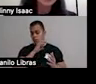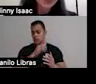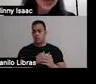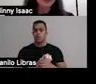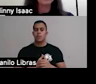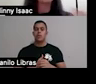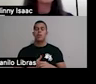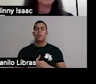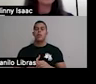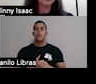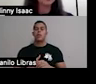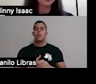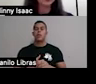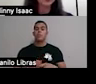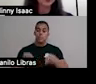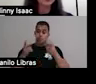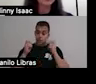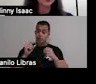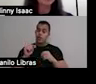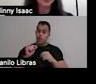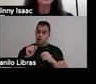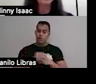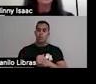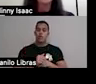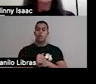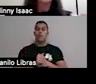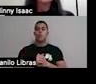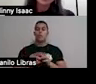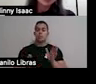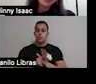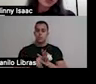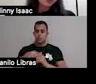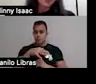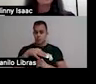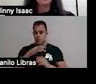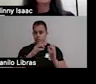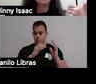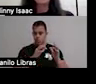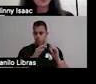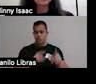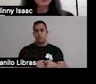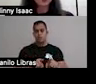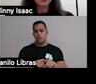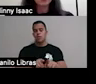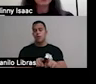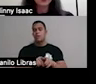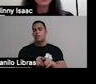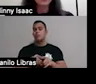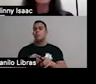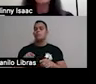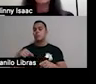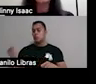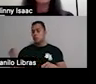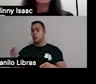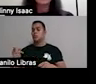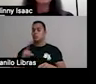aqui foi observado em cultura de neurônios hipocampais que em neurônios hipocampais, né, incubados com oligômeros de A